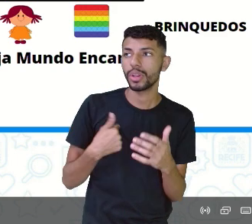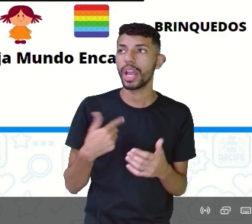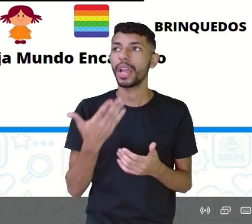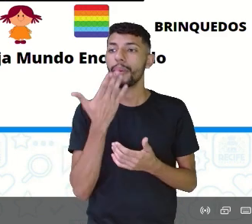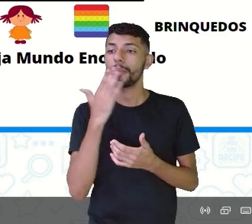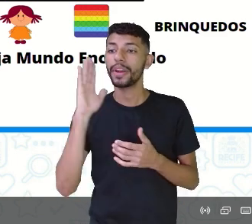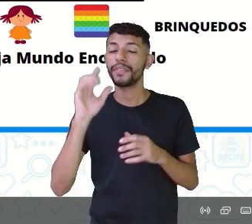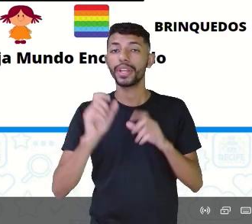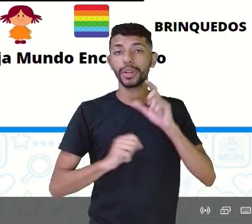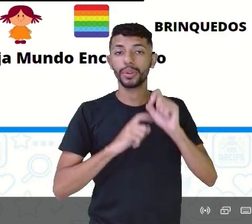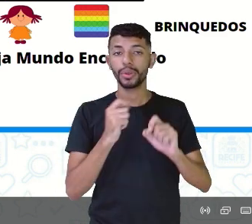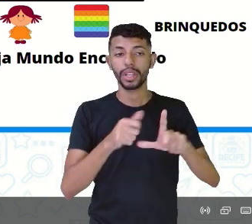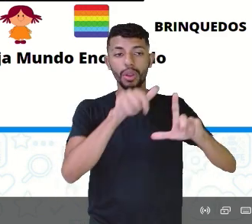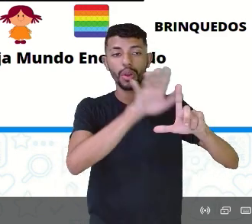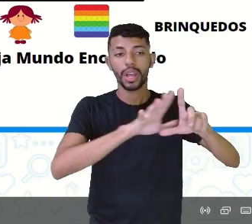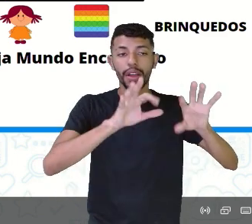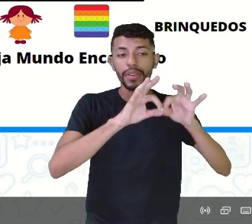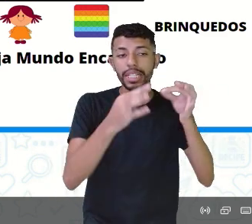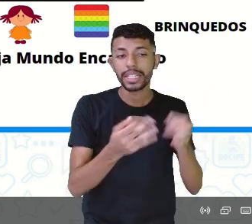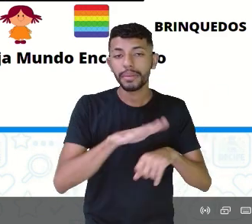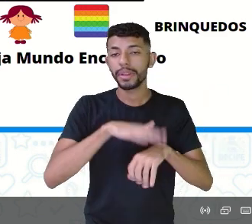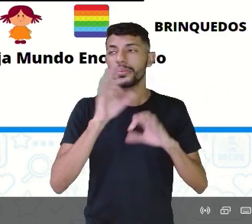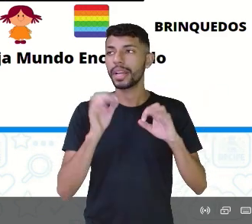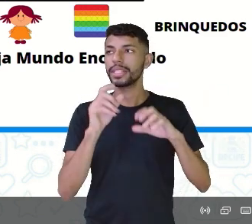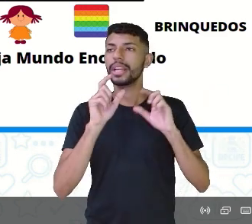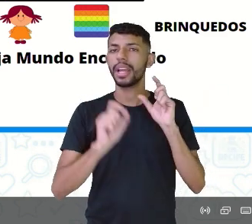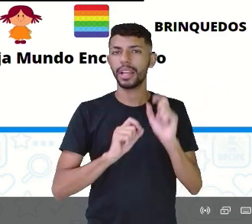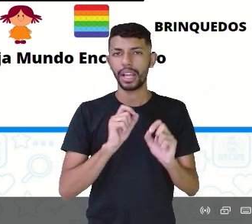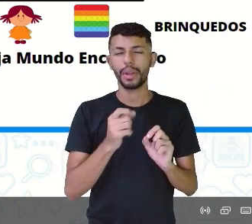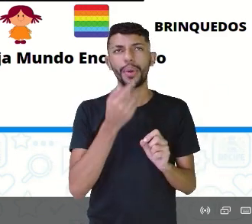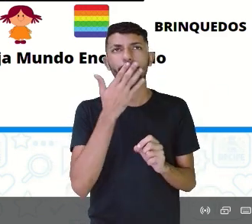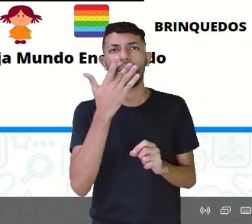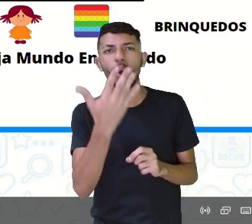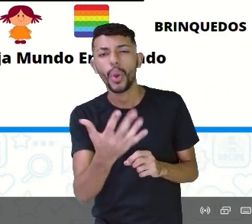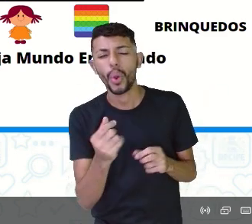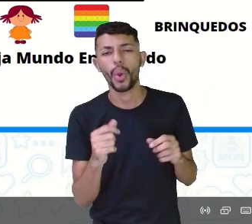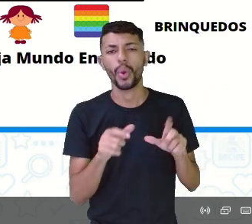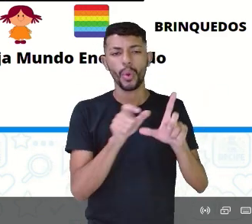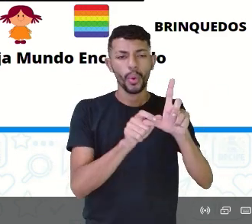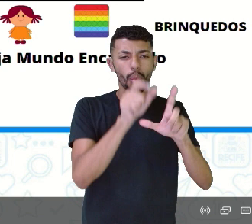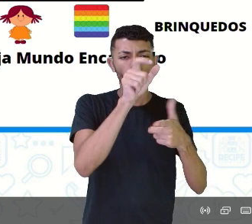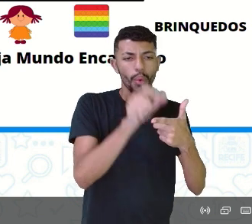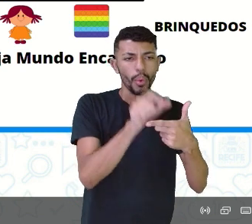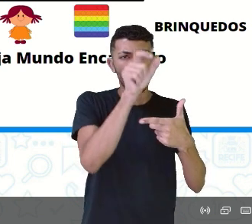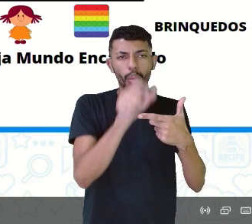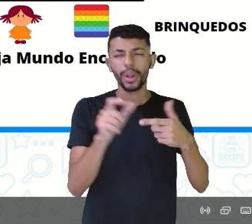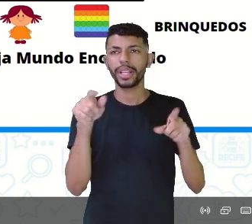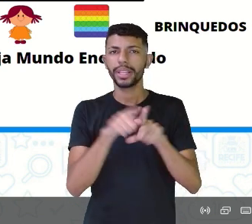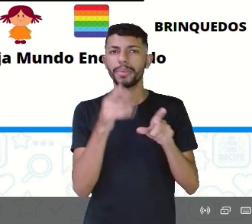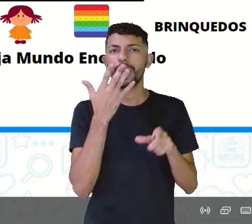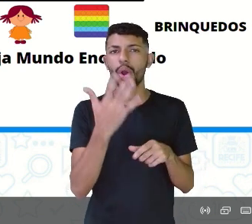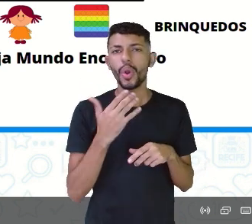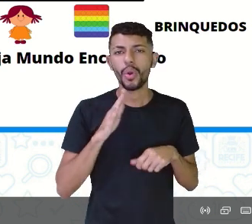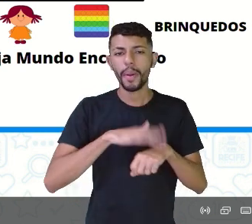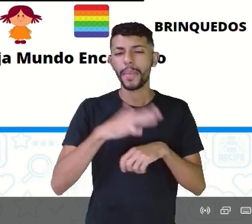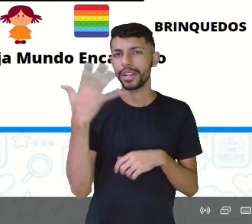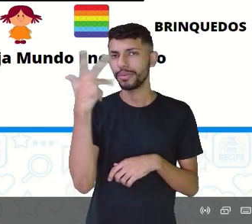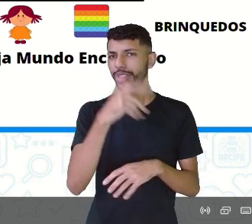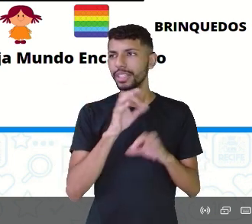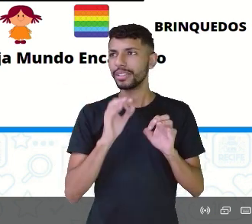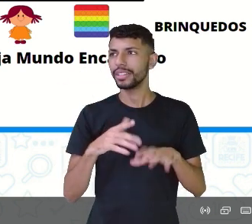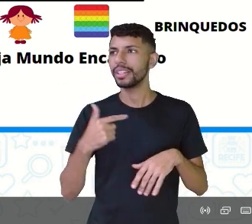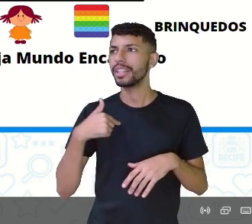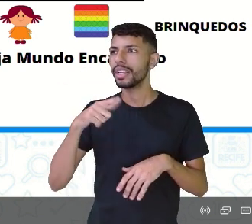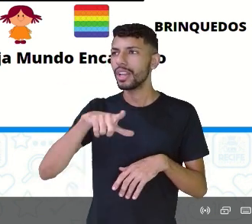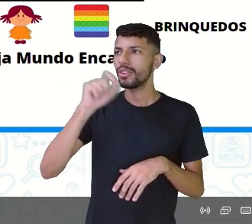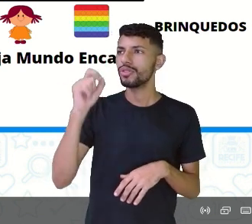acho o gráfico assim, ele mais simples. Né? A cor, Verdade. as colunas ali, e tudo com cor, acho que fica mais bonito também, pronto. Então, Fica. Eu